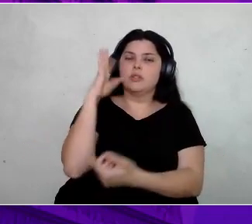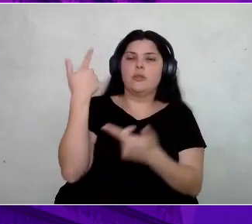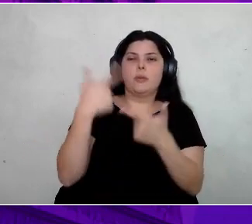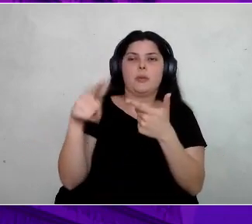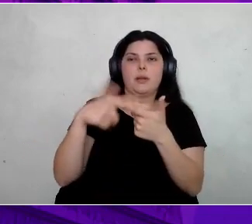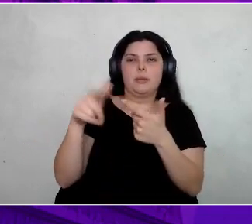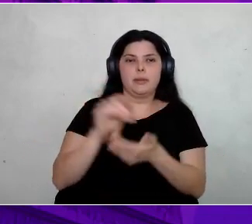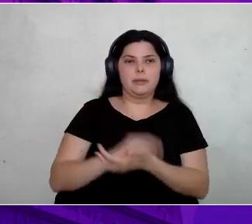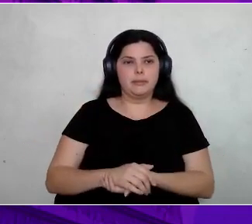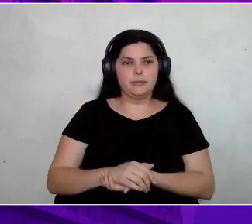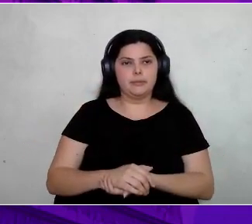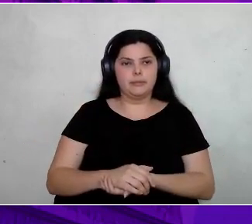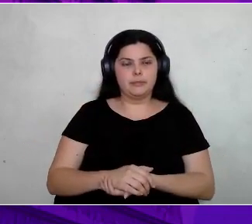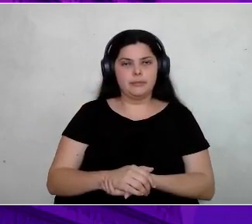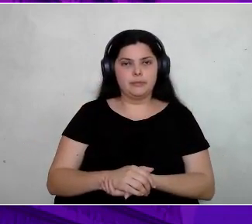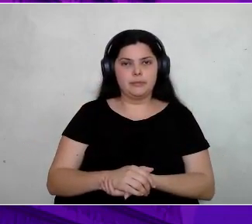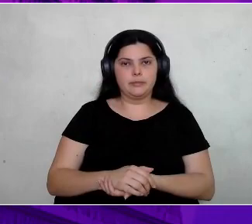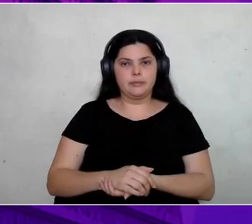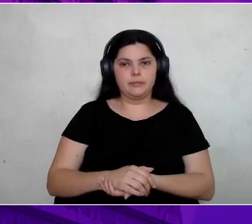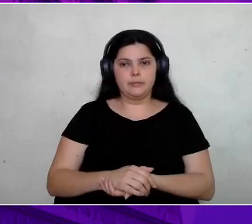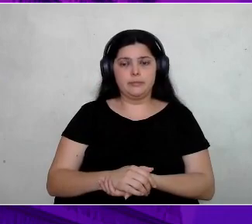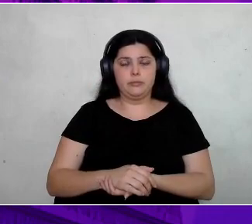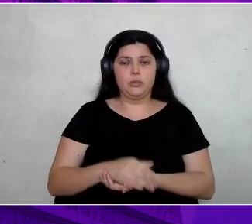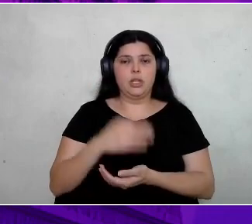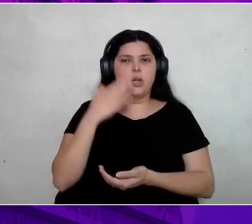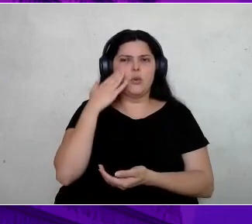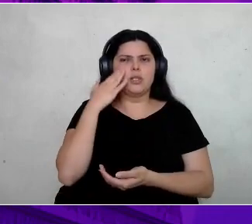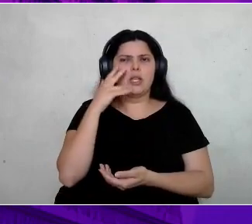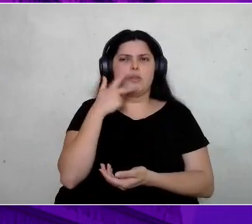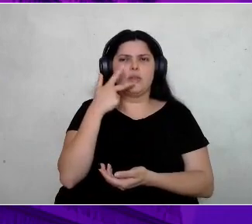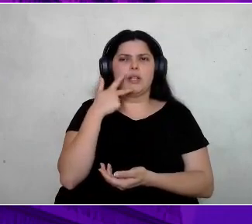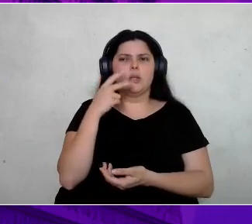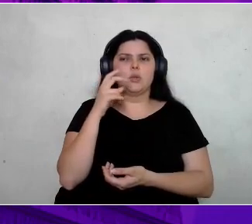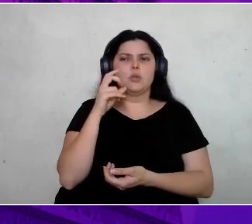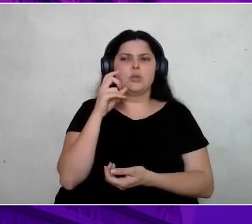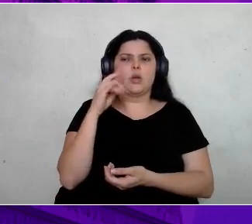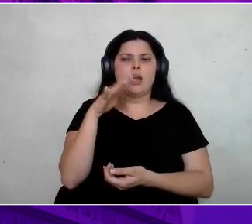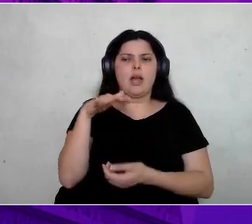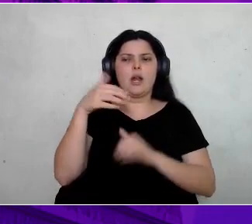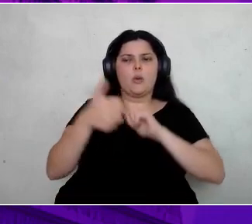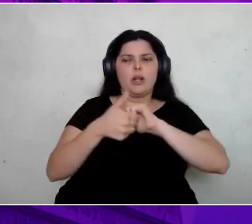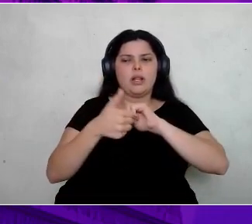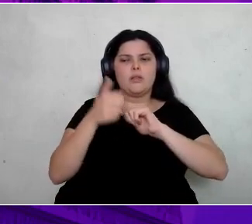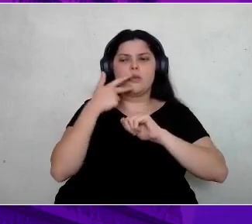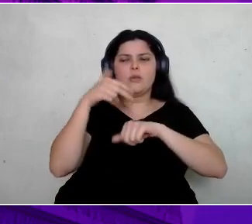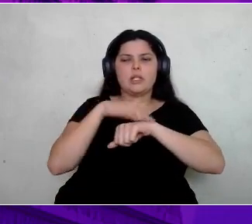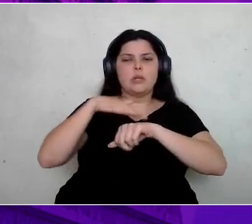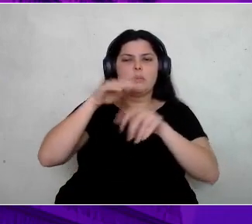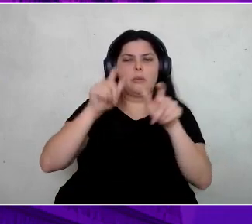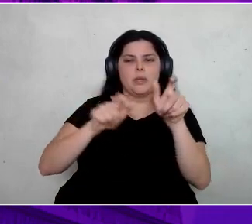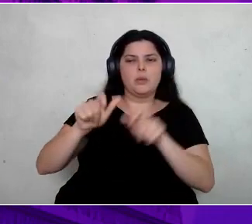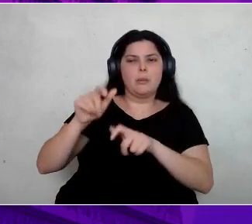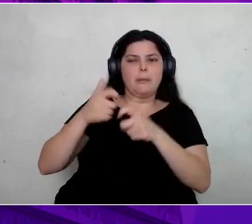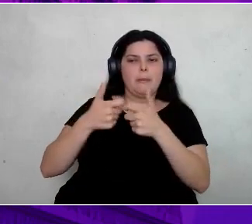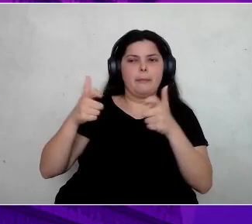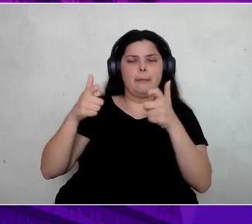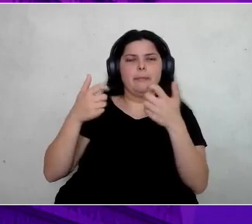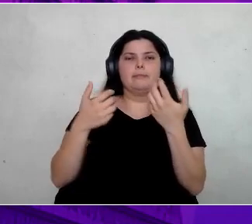Tá? Como eu sei que eu não estou falando só para a gente da área de qualidade, eu vou tentar ser